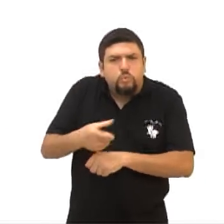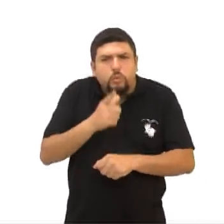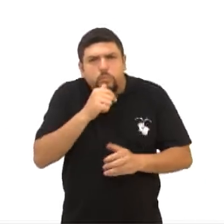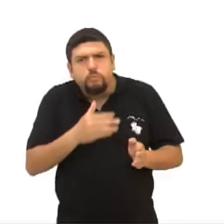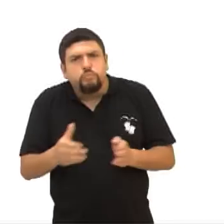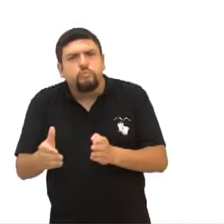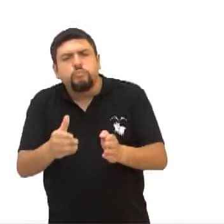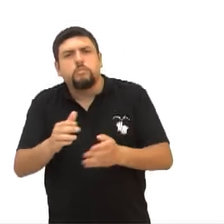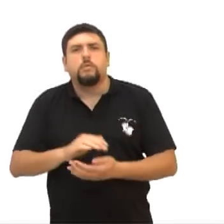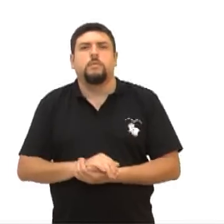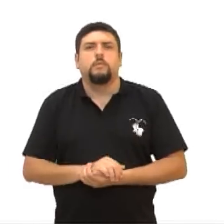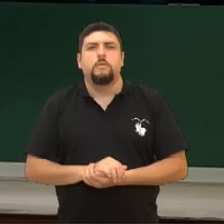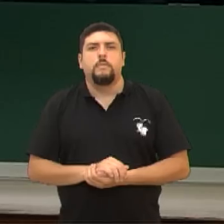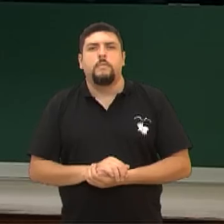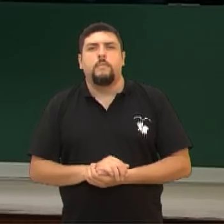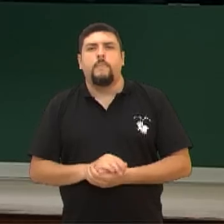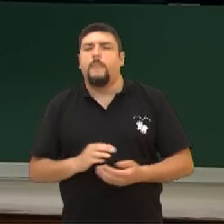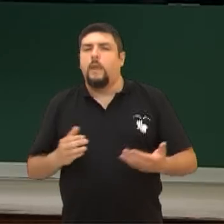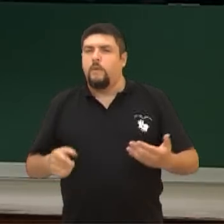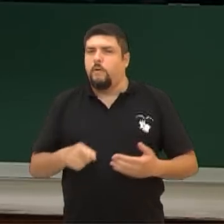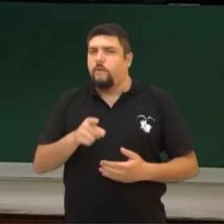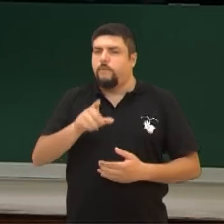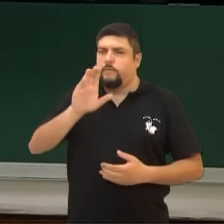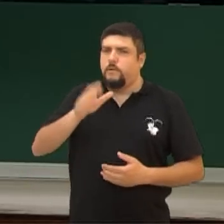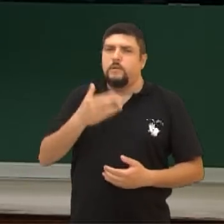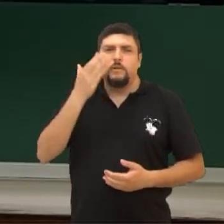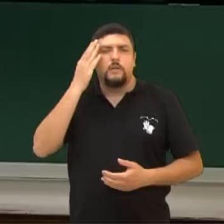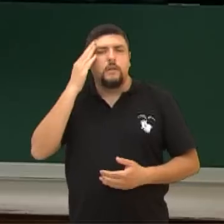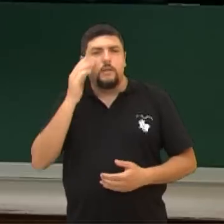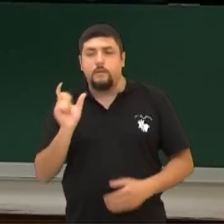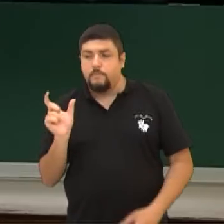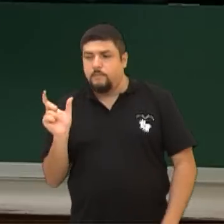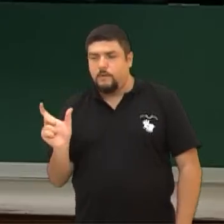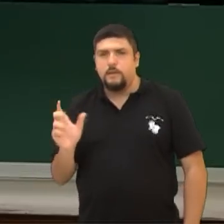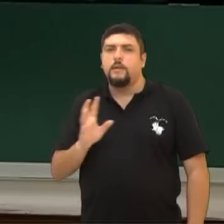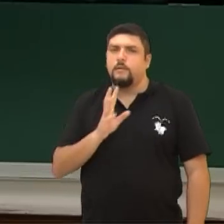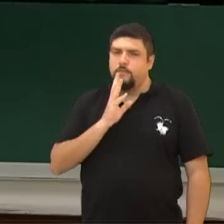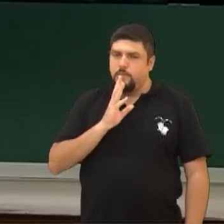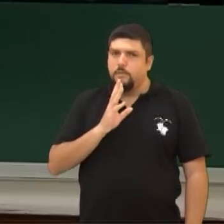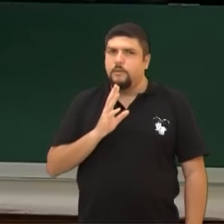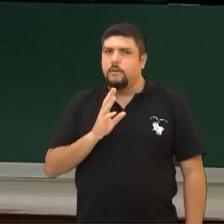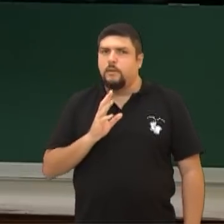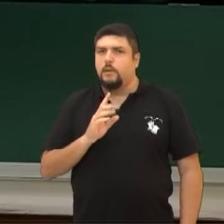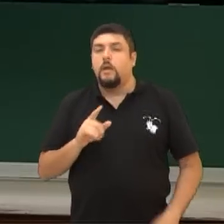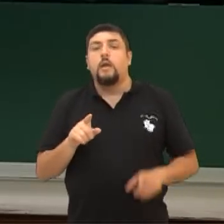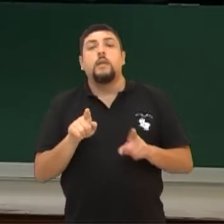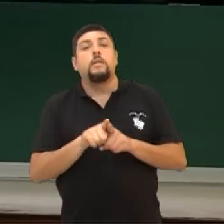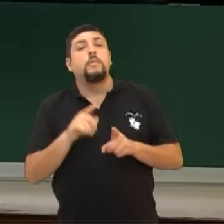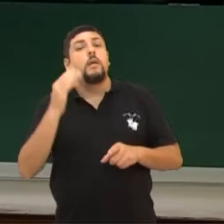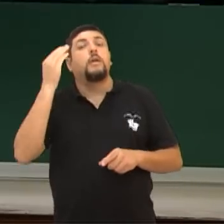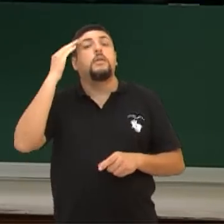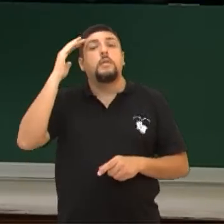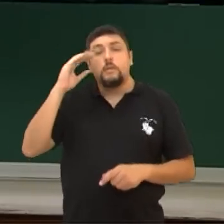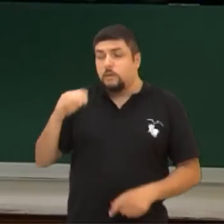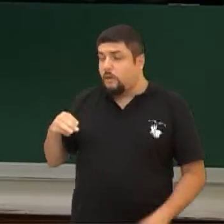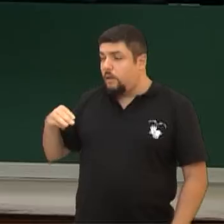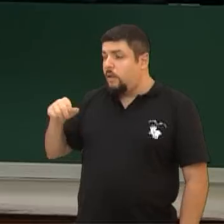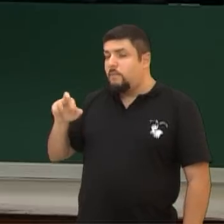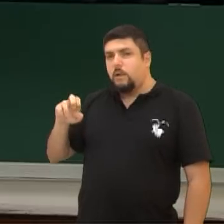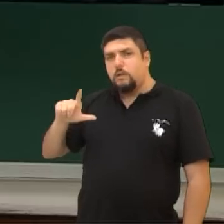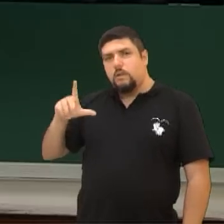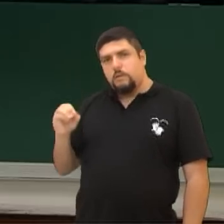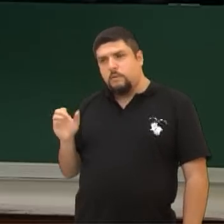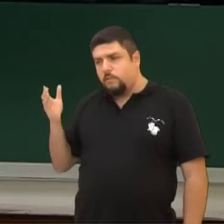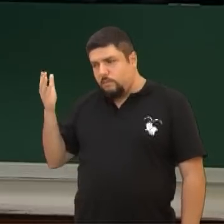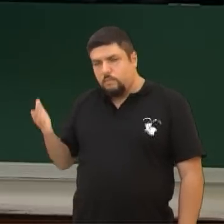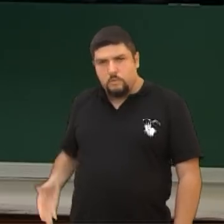Então, vejam, agora você já sabe o conceito de manancial e você já entendeu, o Marcelo Rezende já explicou para nós